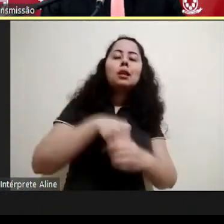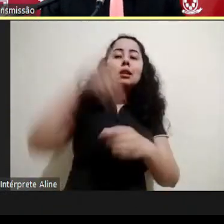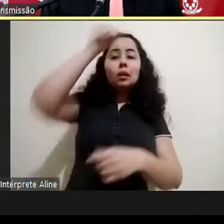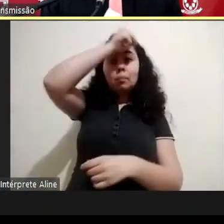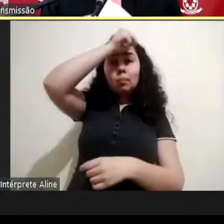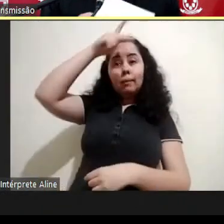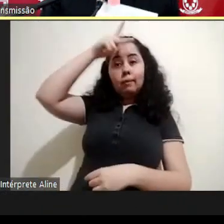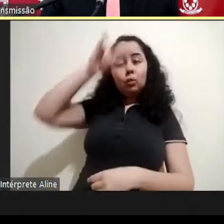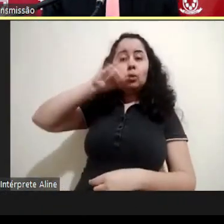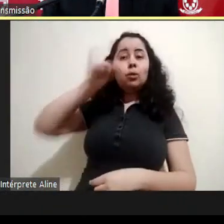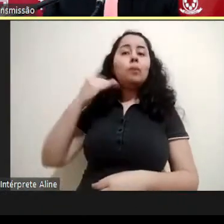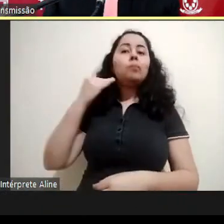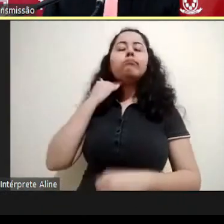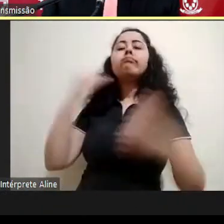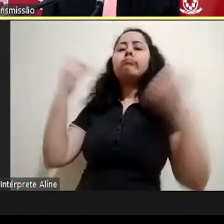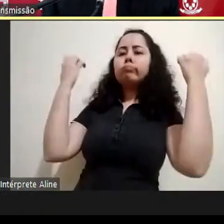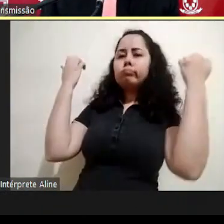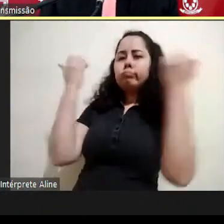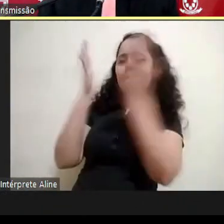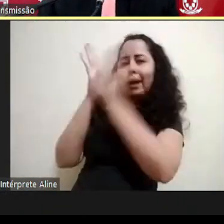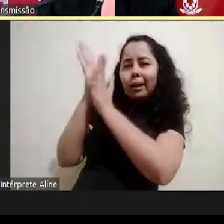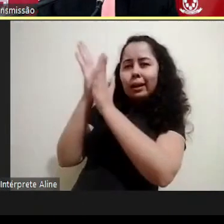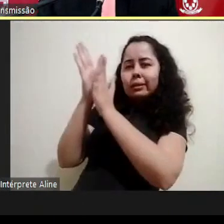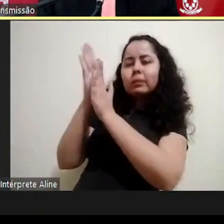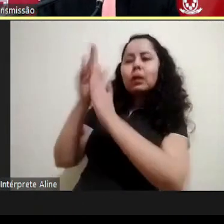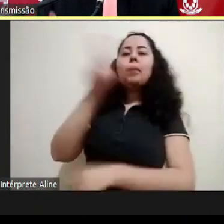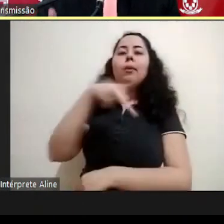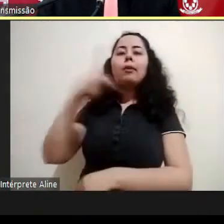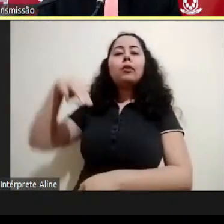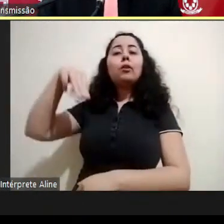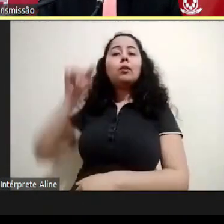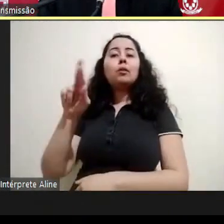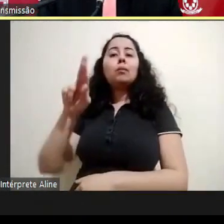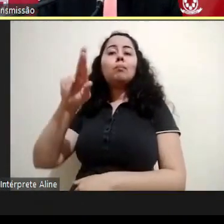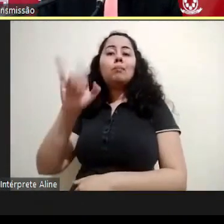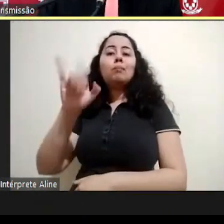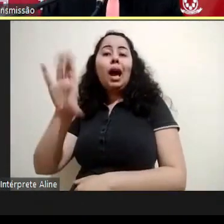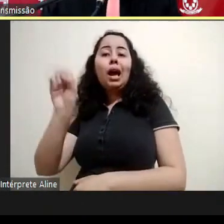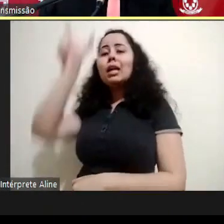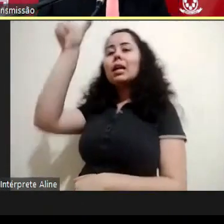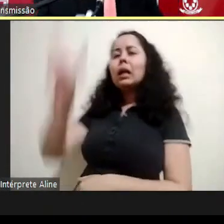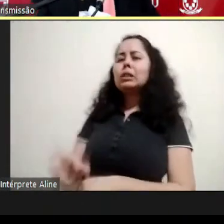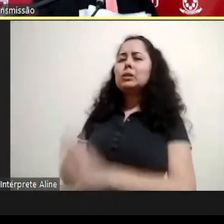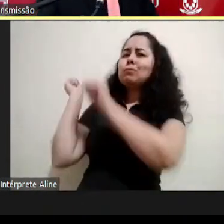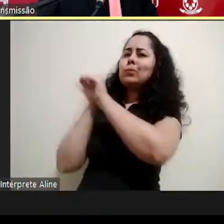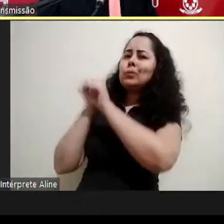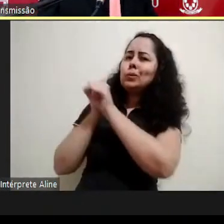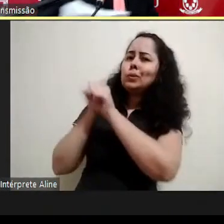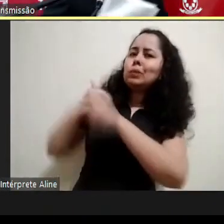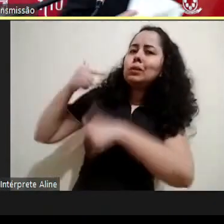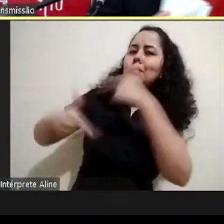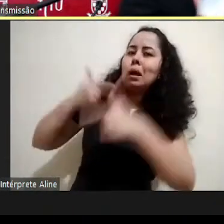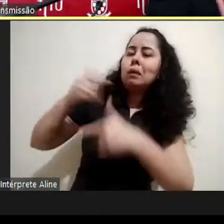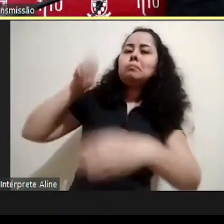Parabéns ao professor Márcio Guerra por todos os seus anos dedicados à universidade e pela essa linda homenagem.